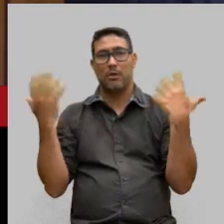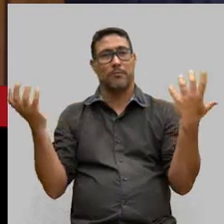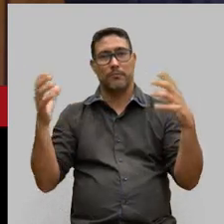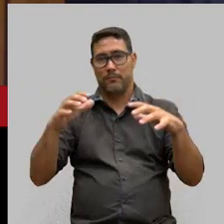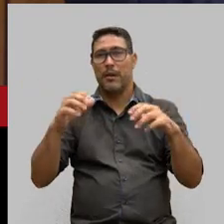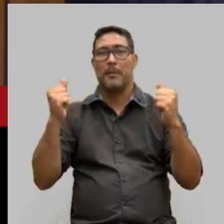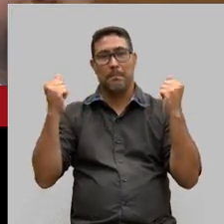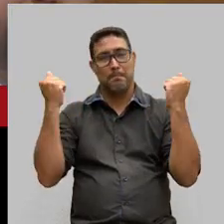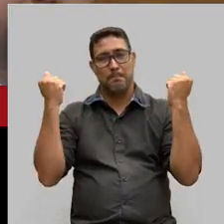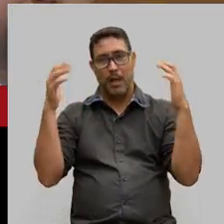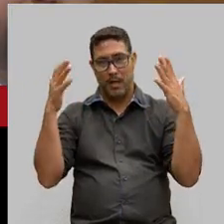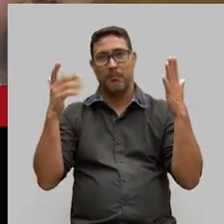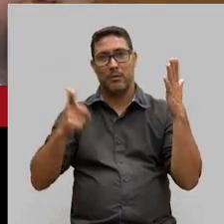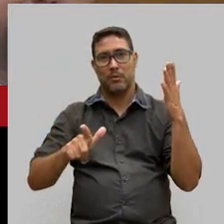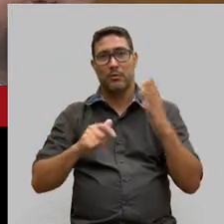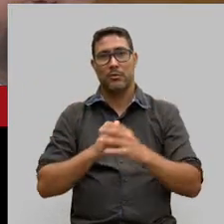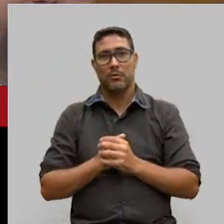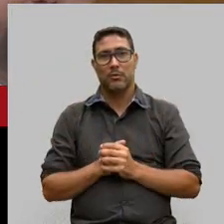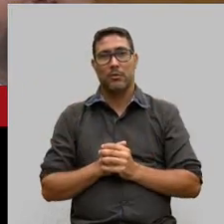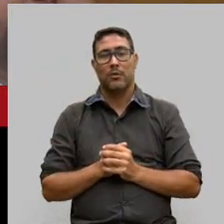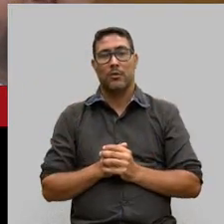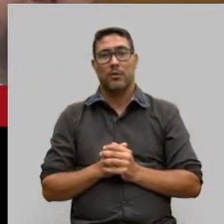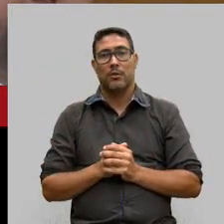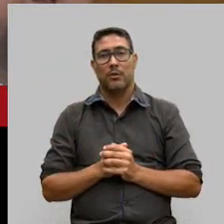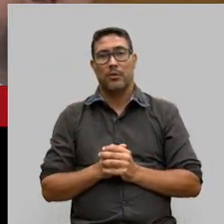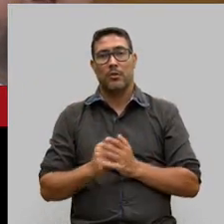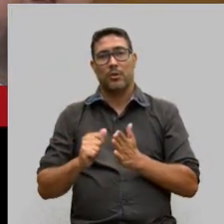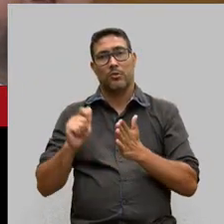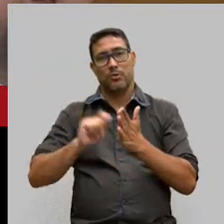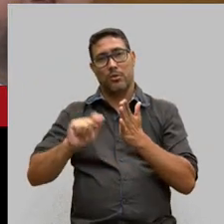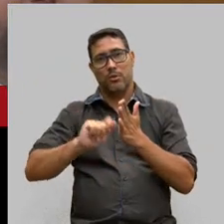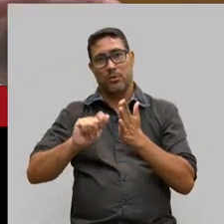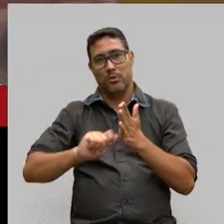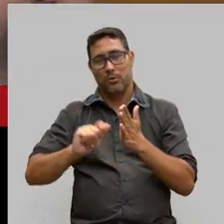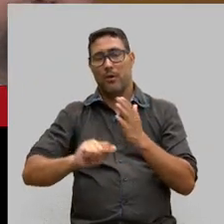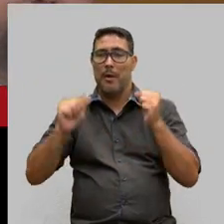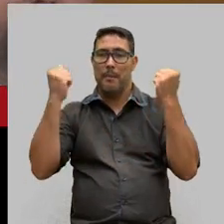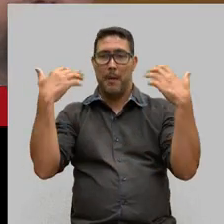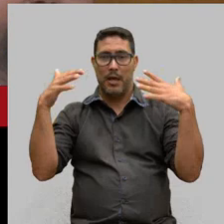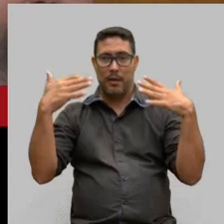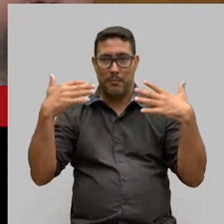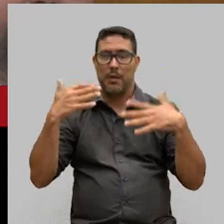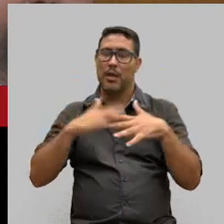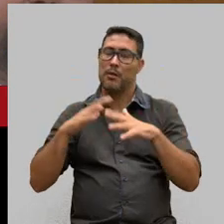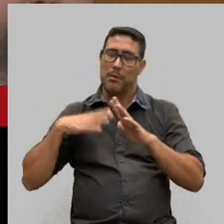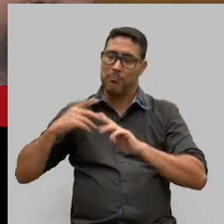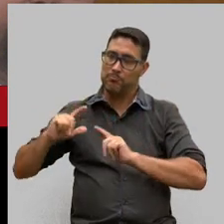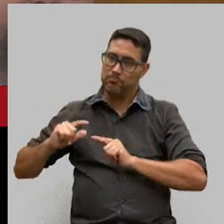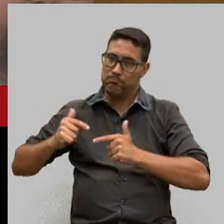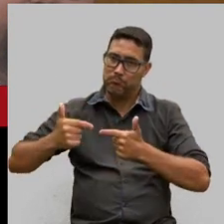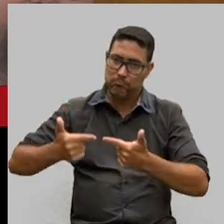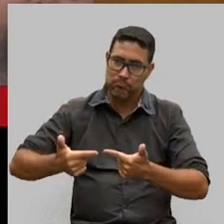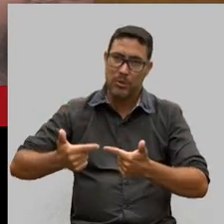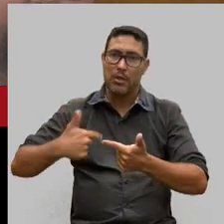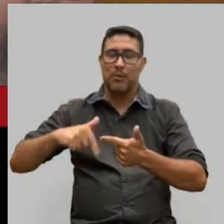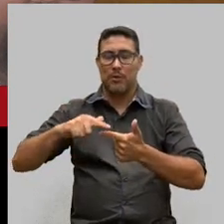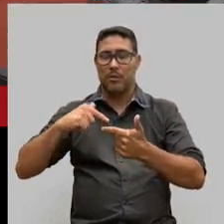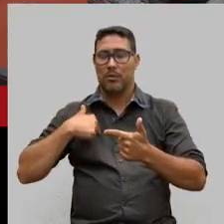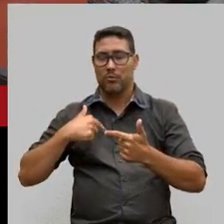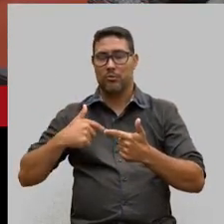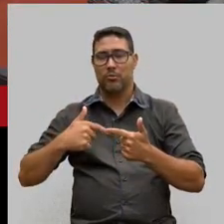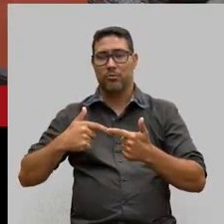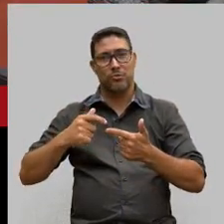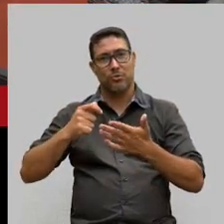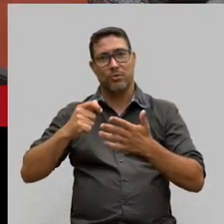mais uma vez obrigada ao nosso Nobre escritor Parabéns pela dedicação né pela sua integridade dignidade